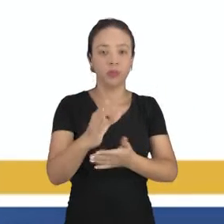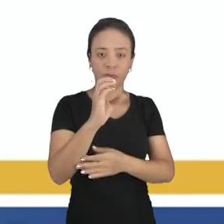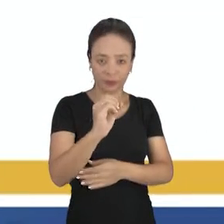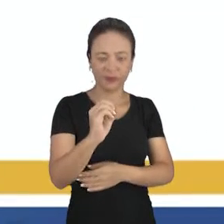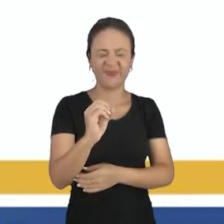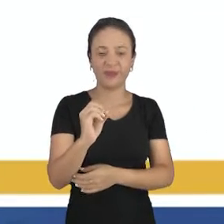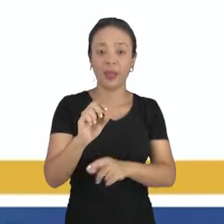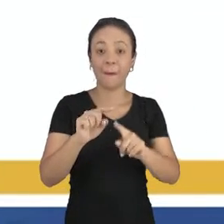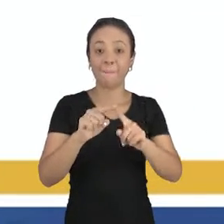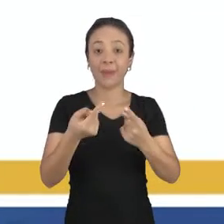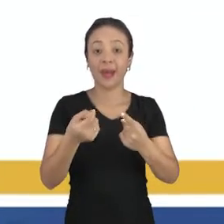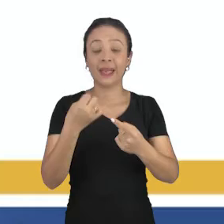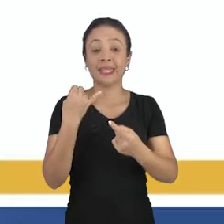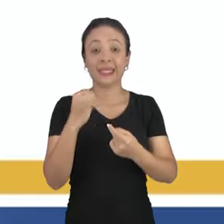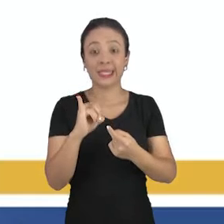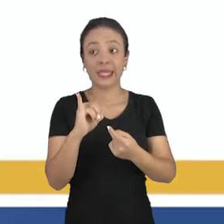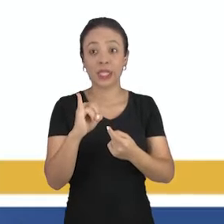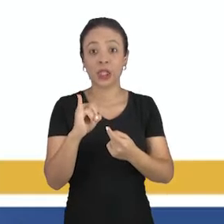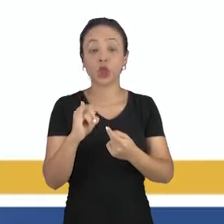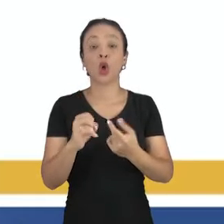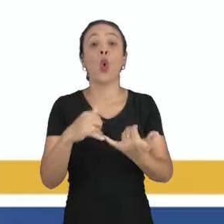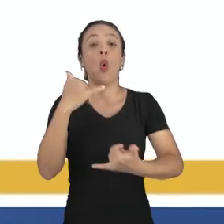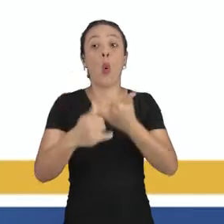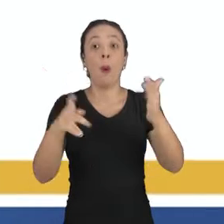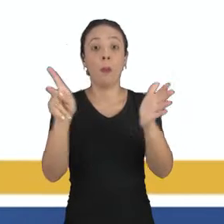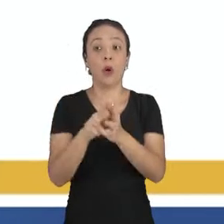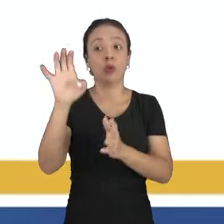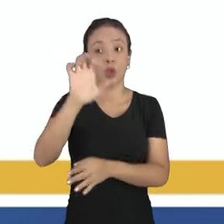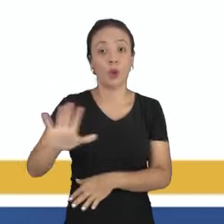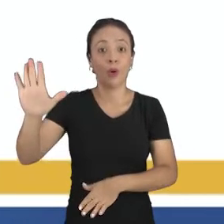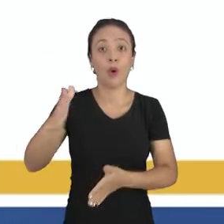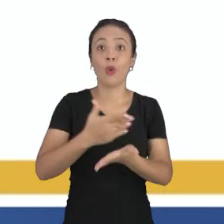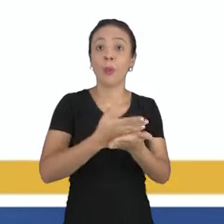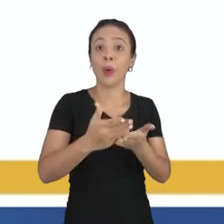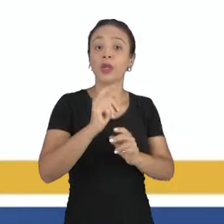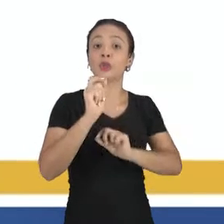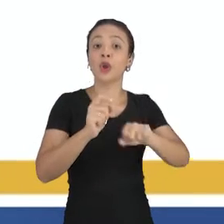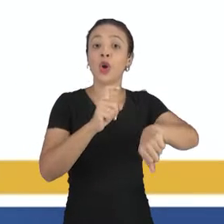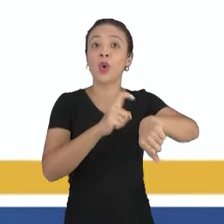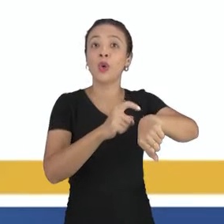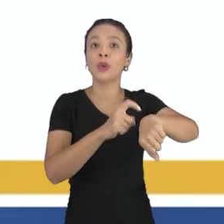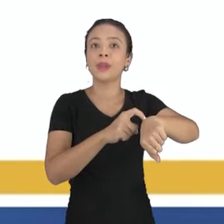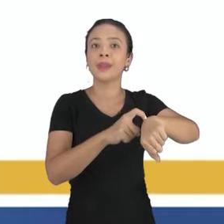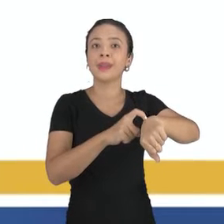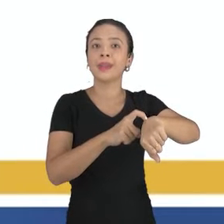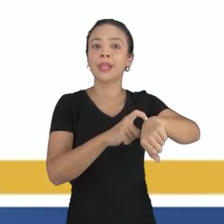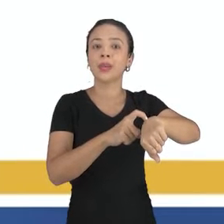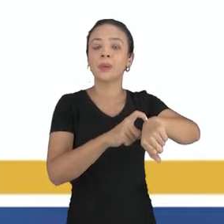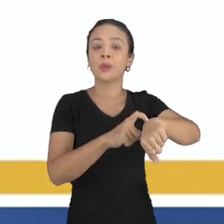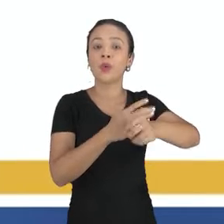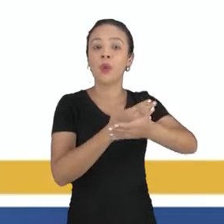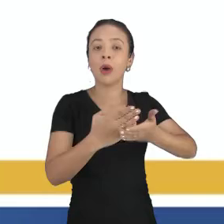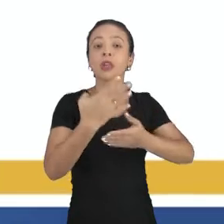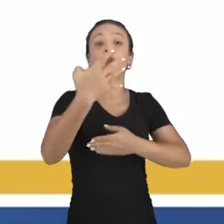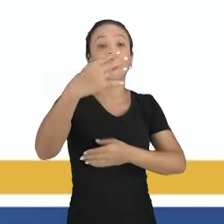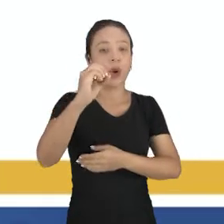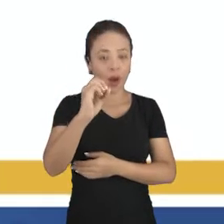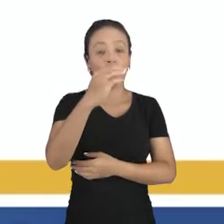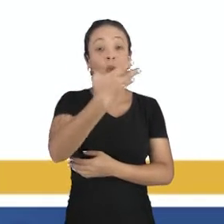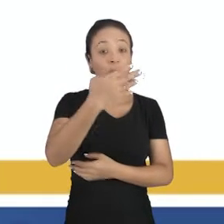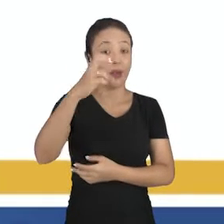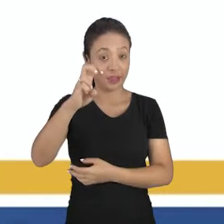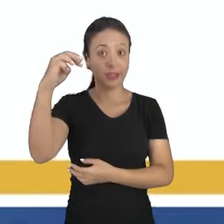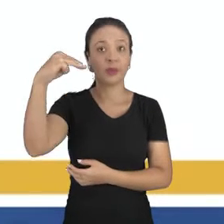mais em campeonatos europeus começa com o cronômetro posicionado em 45 minutos